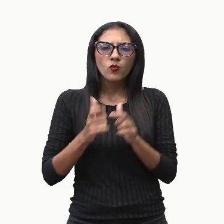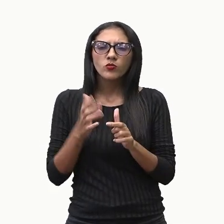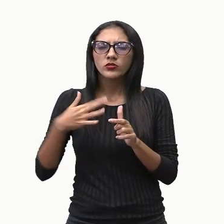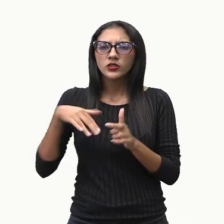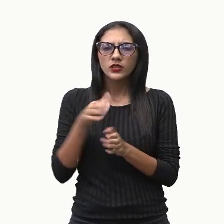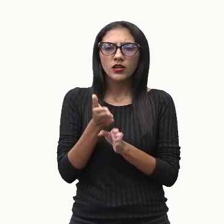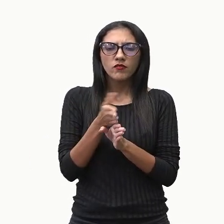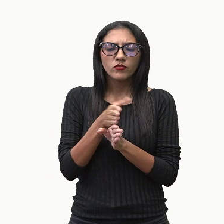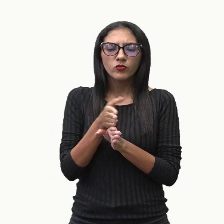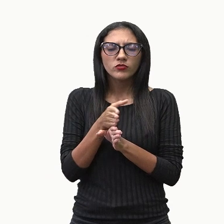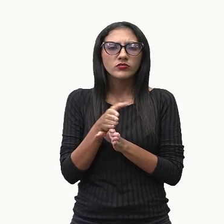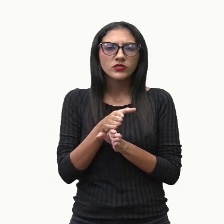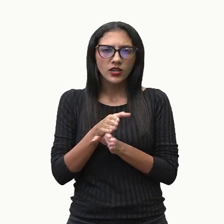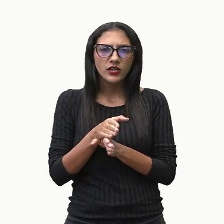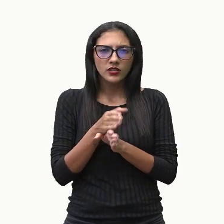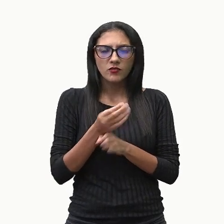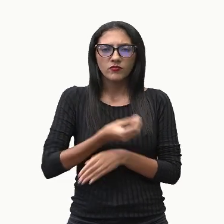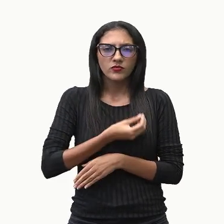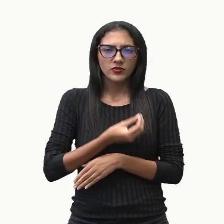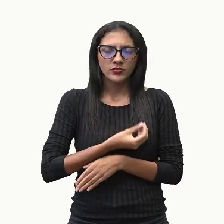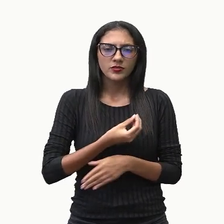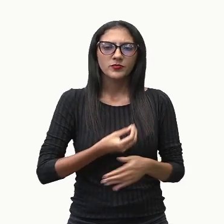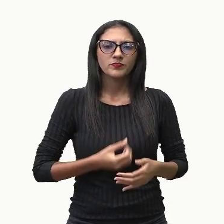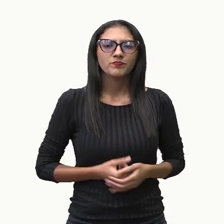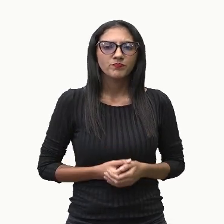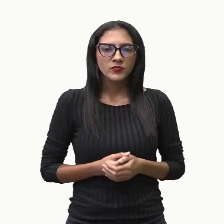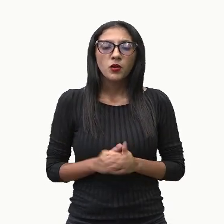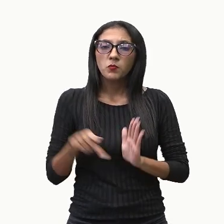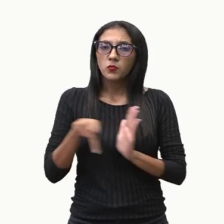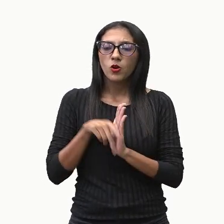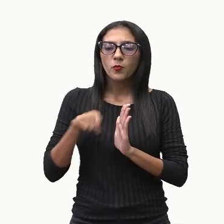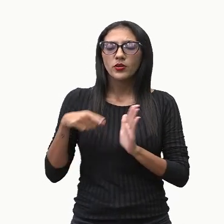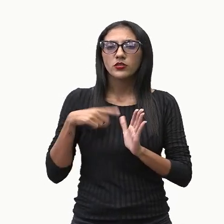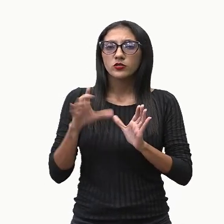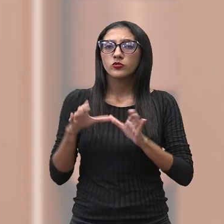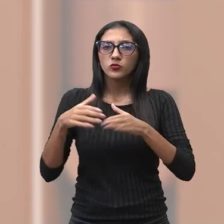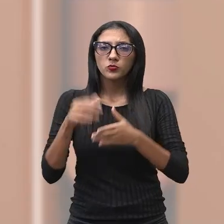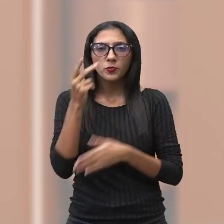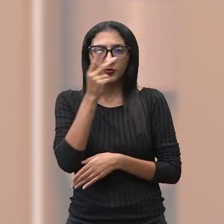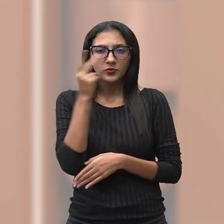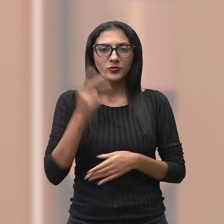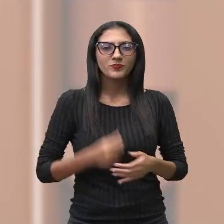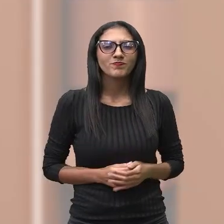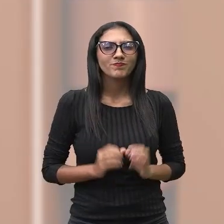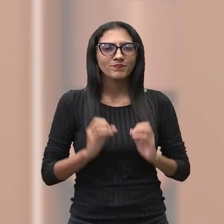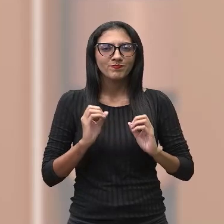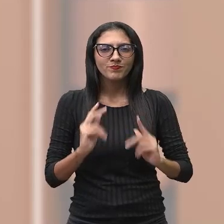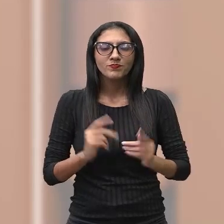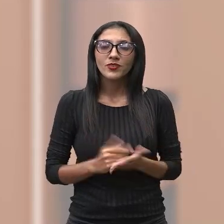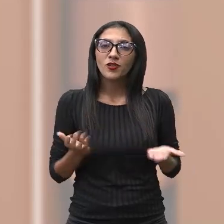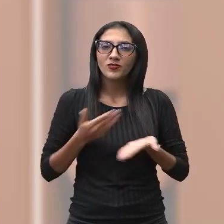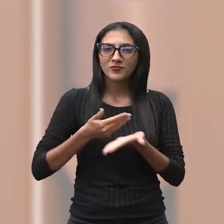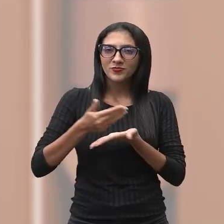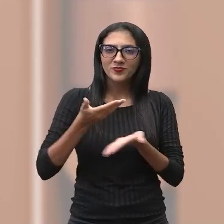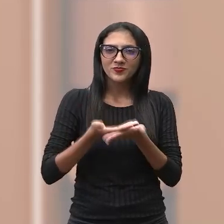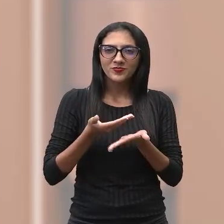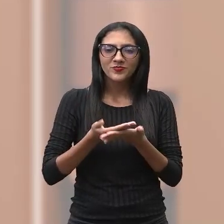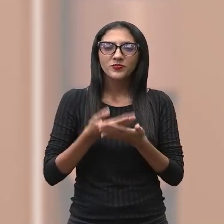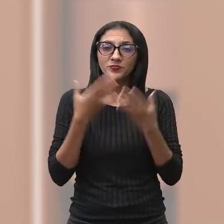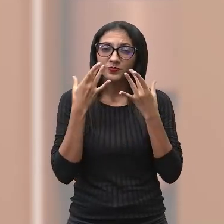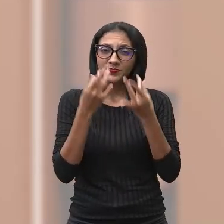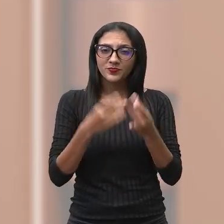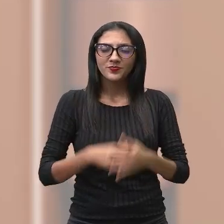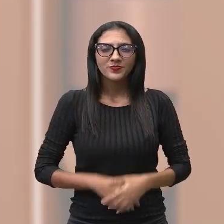acampamentos nas fronteiras, os sem território. Tudo bem? Vamos lá para a aula então, bastante